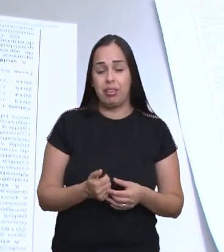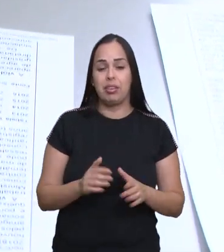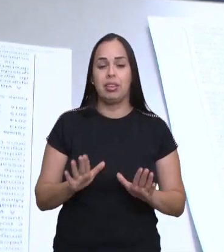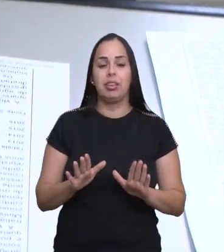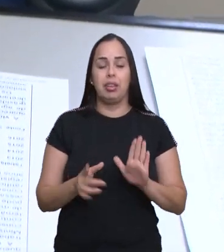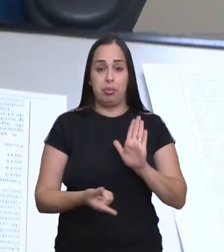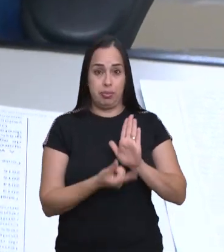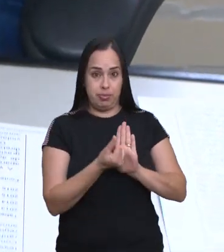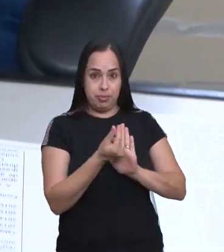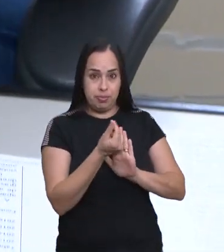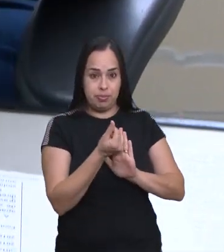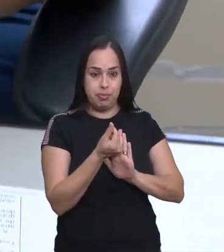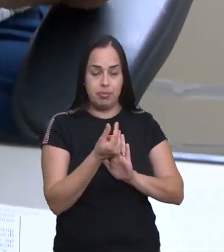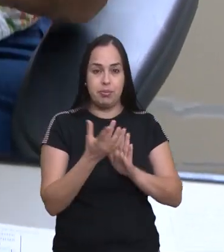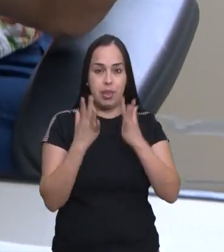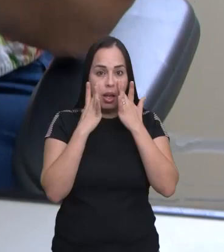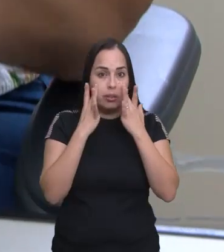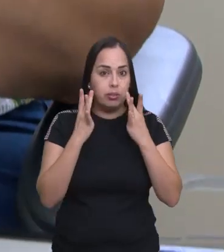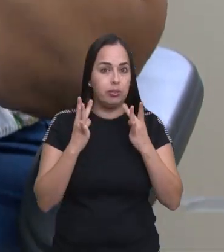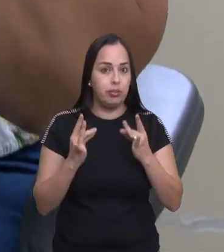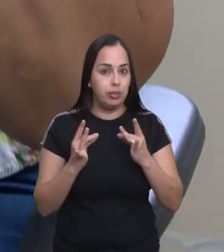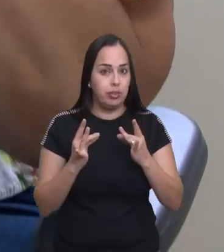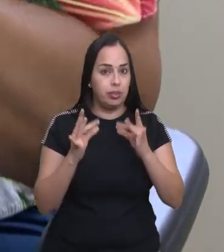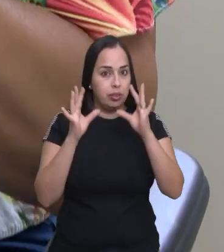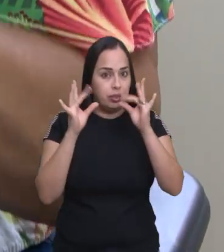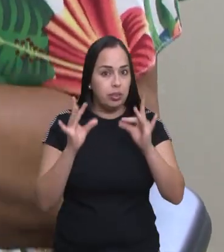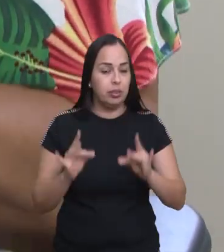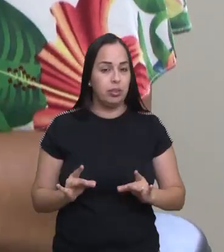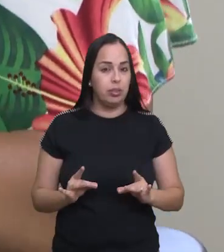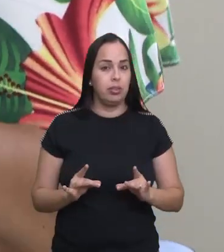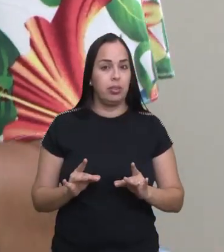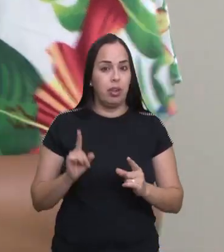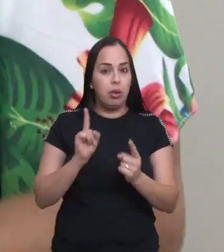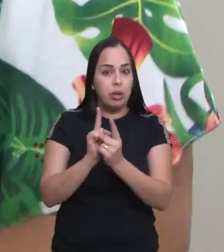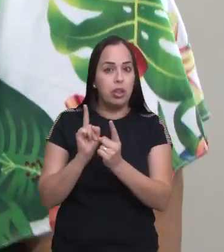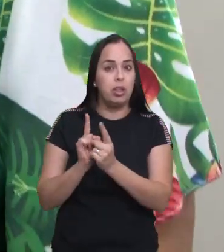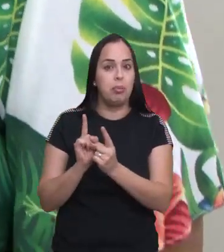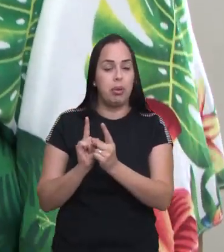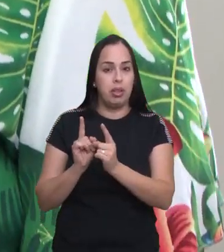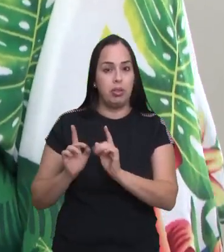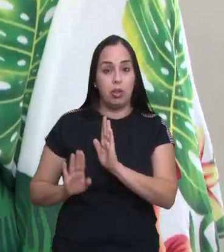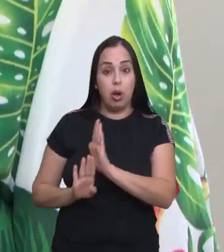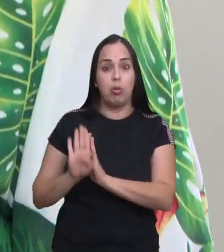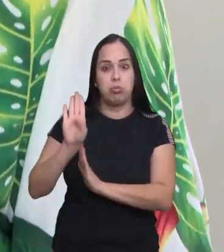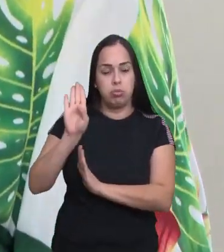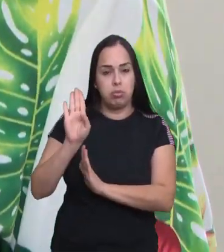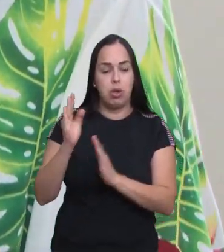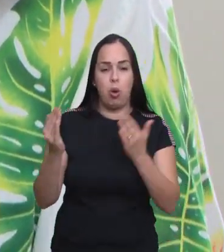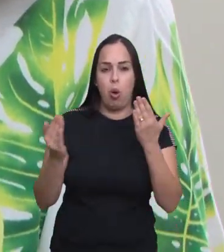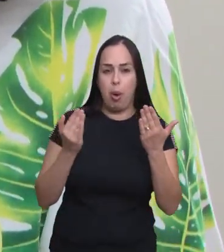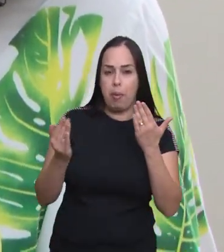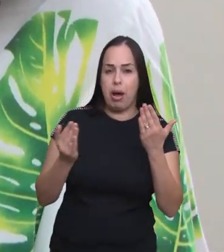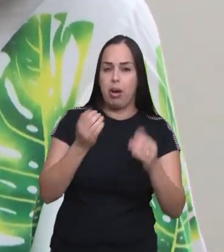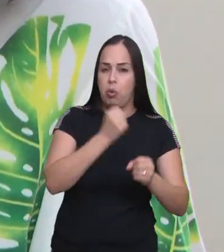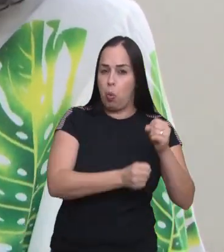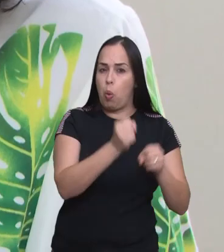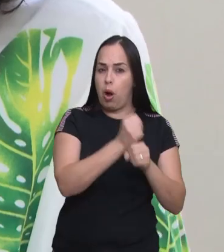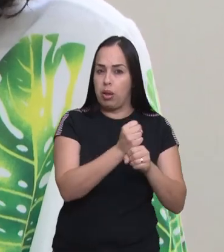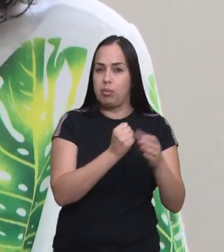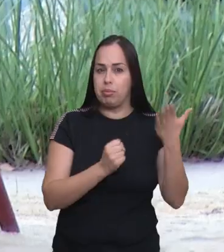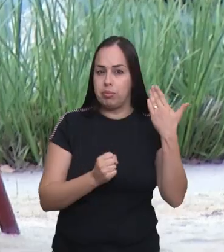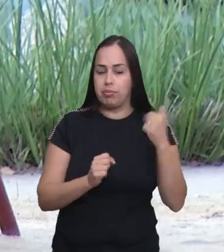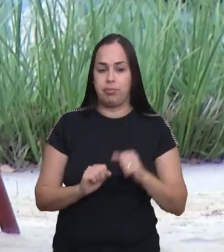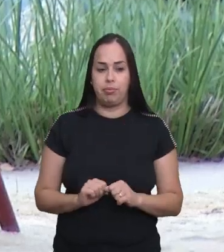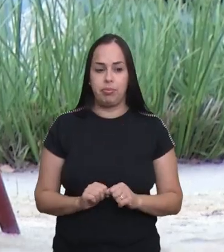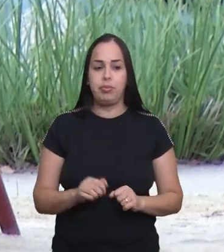a prestação de contas, foram destacados algumas ocorrências que também registraram alta em 2020 em comparação com o ano